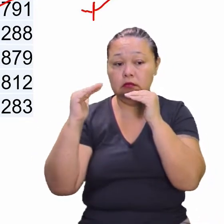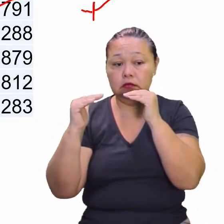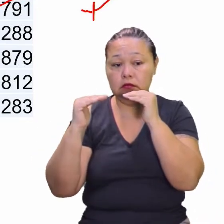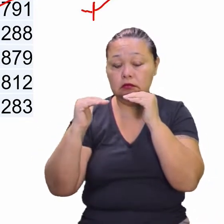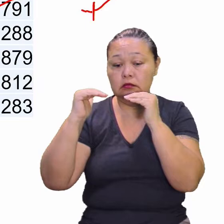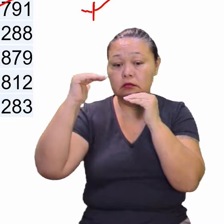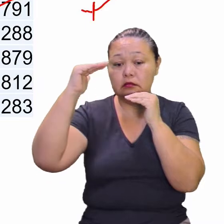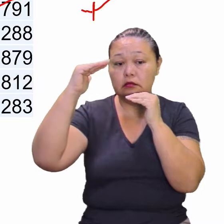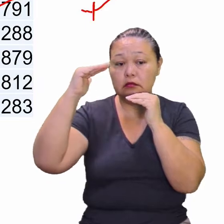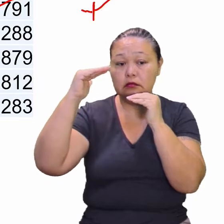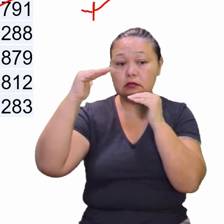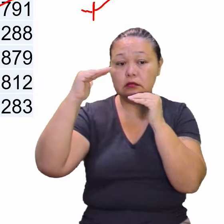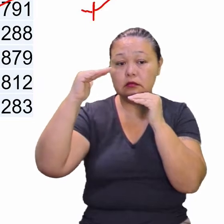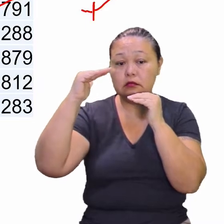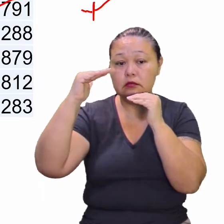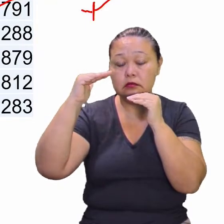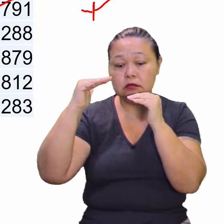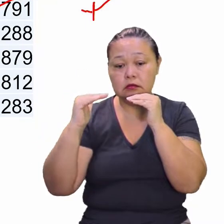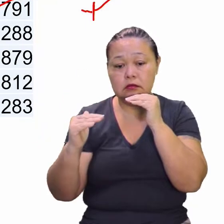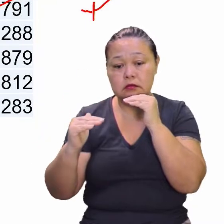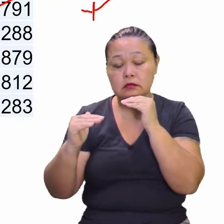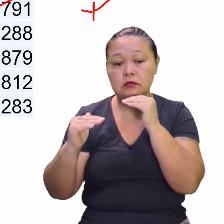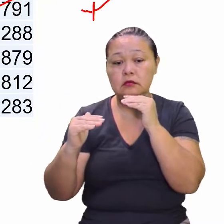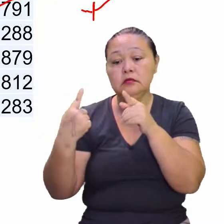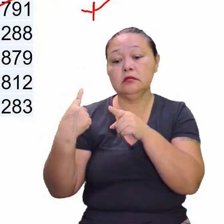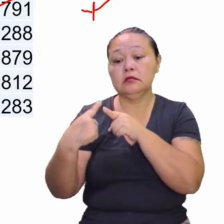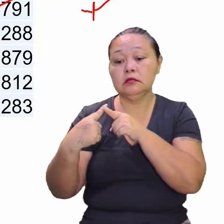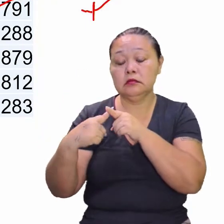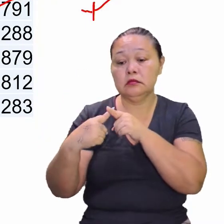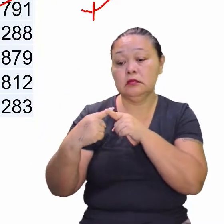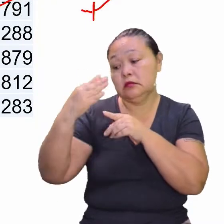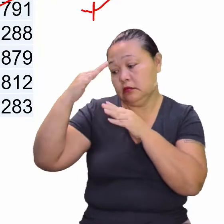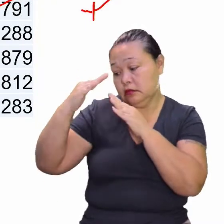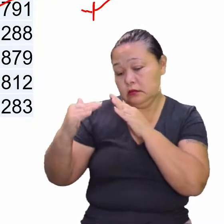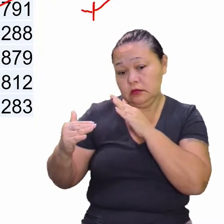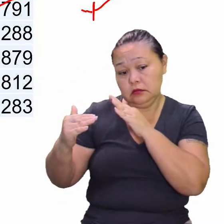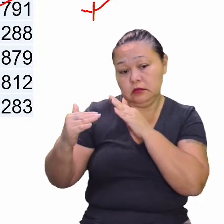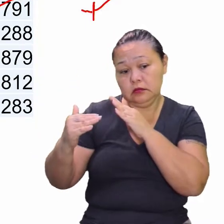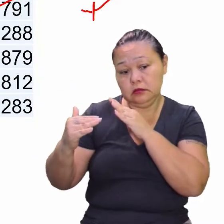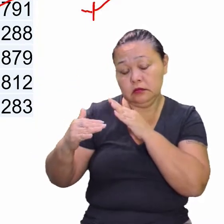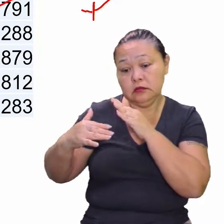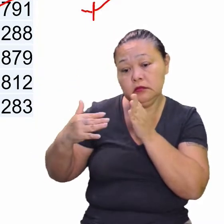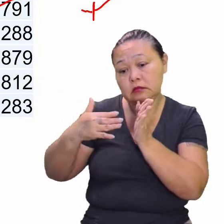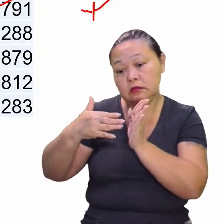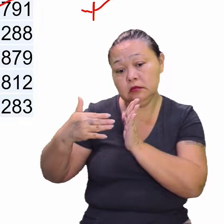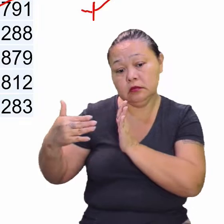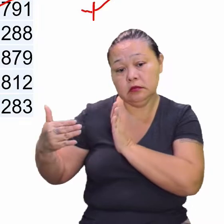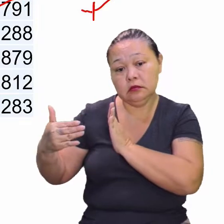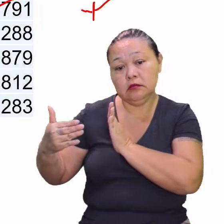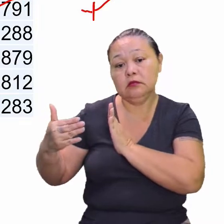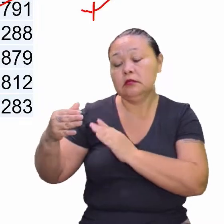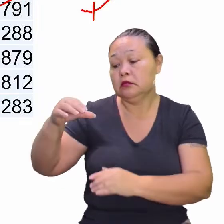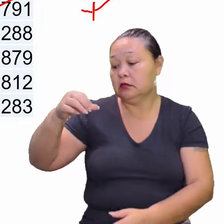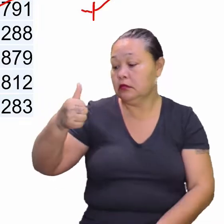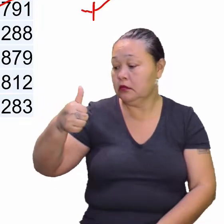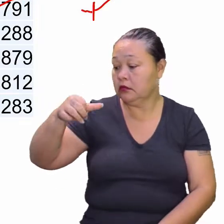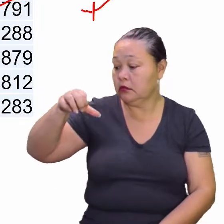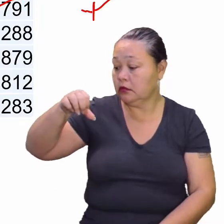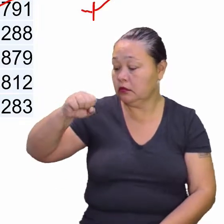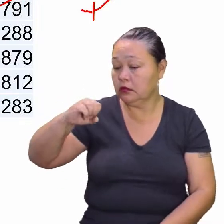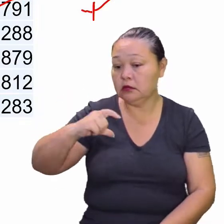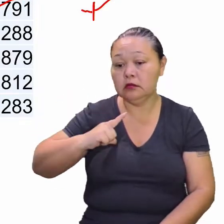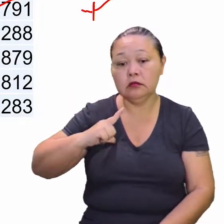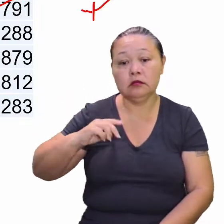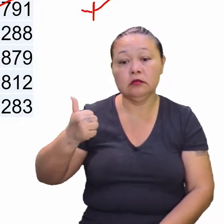um incremento, chega ao ápice e depois cai. A gente tem aí, nesse período de a partir de 80, até 2006, a